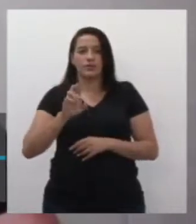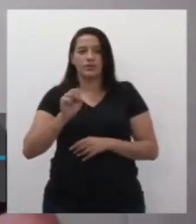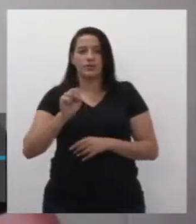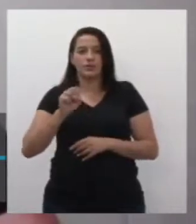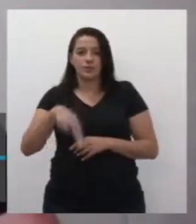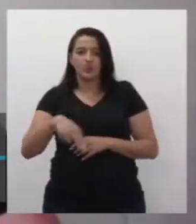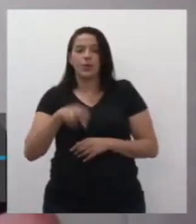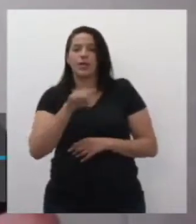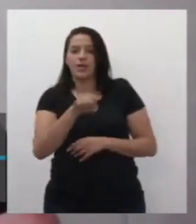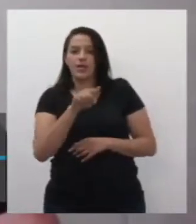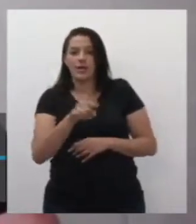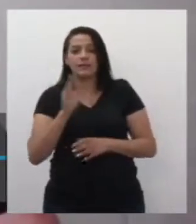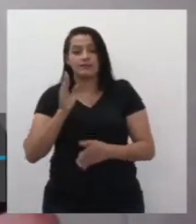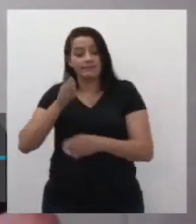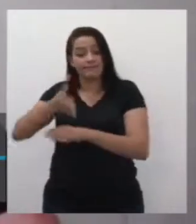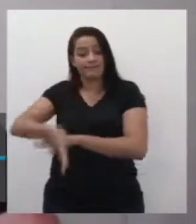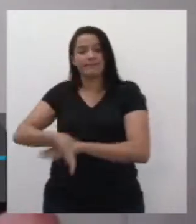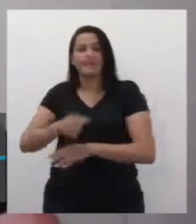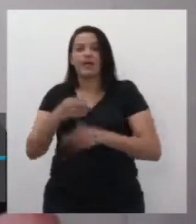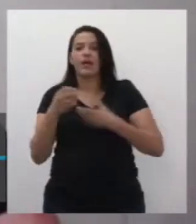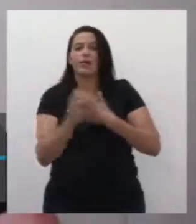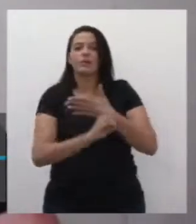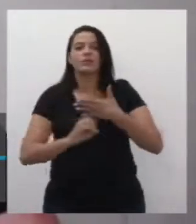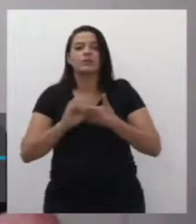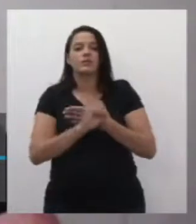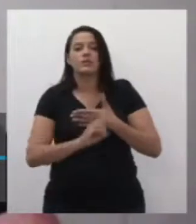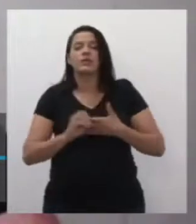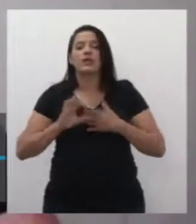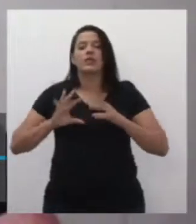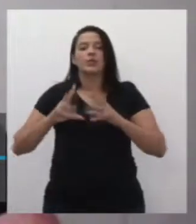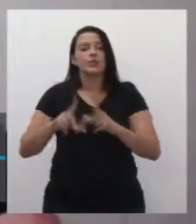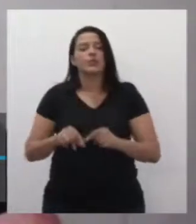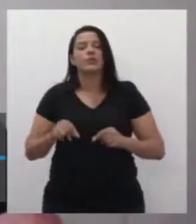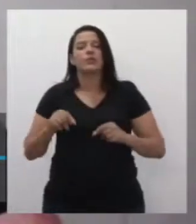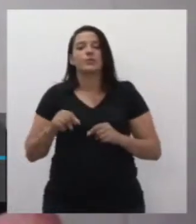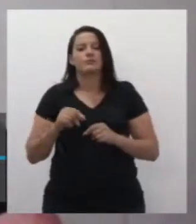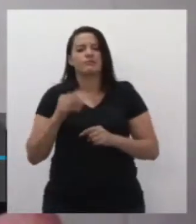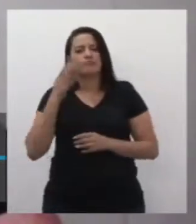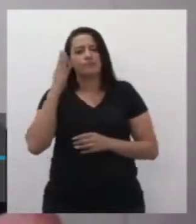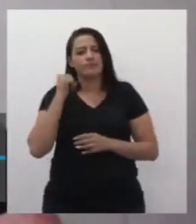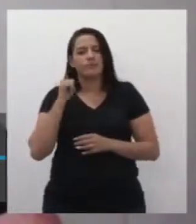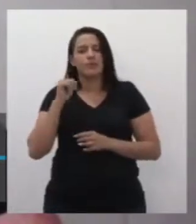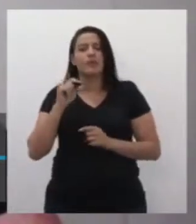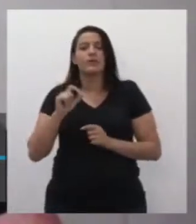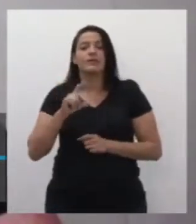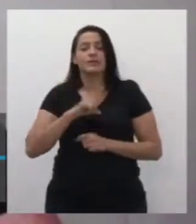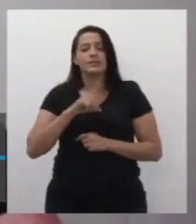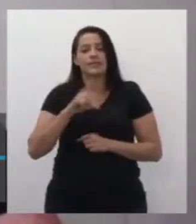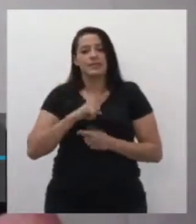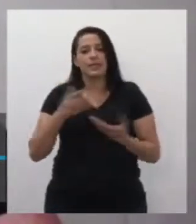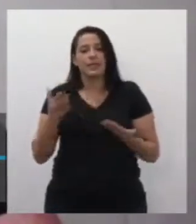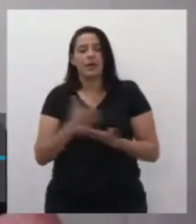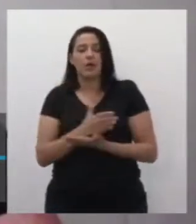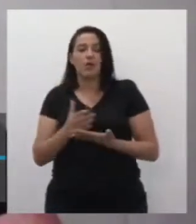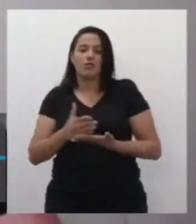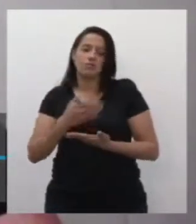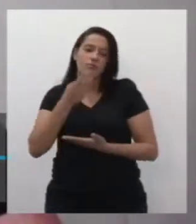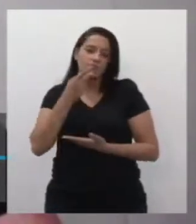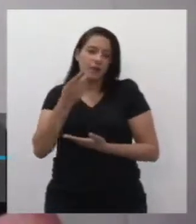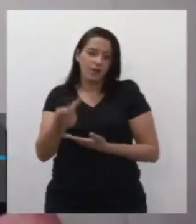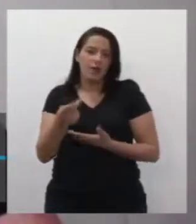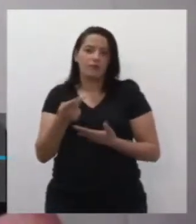mídias e portanto, aí nessa lógica híbrida aí, né, se você tem algum comentário aí para a